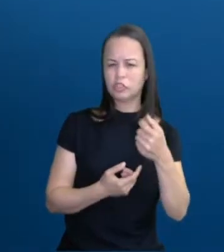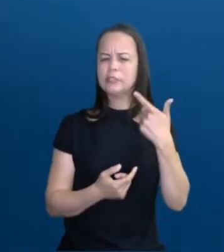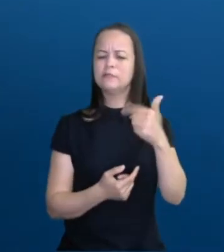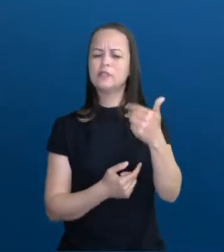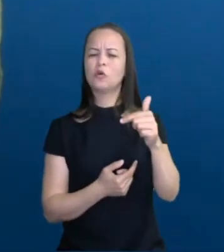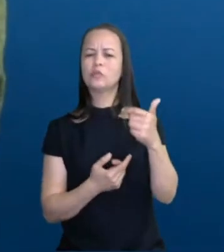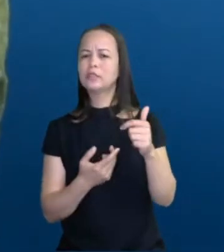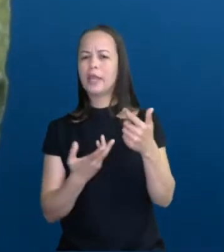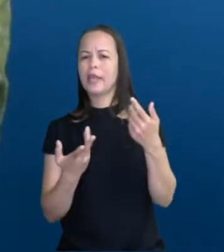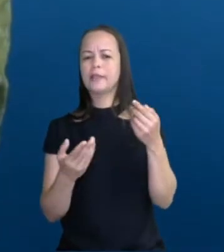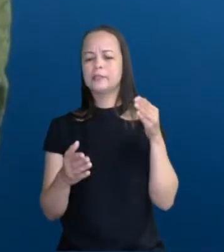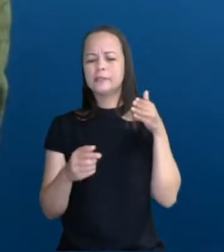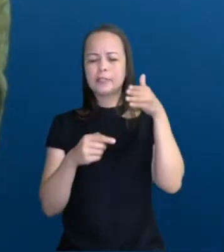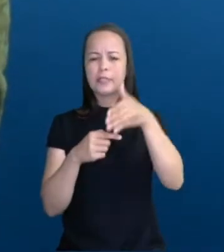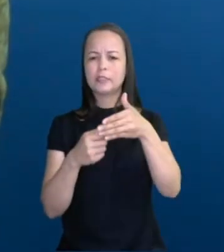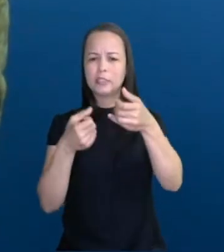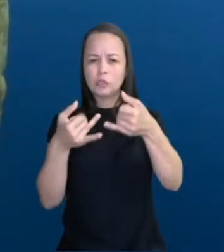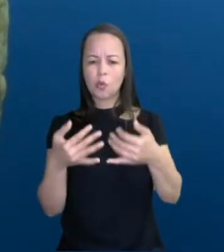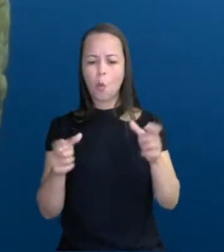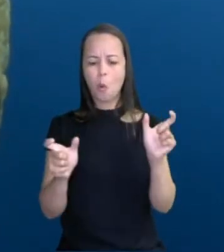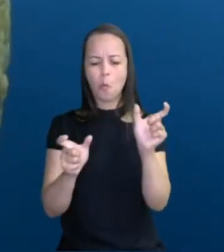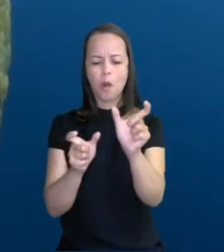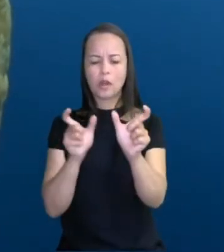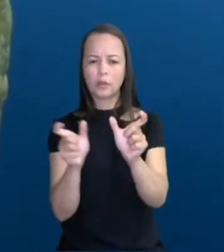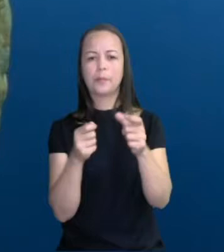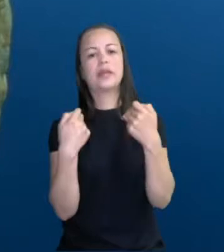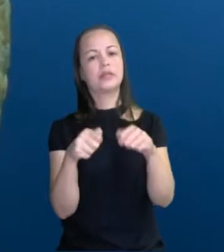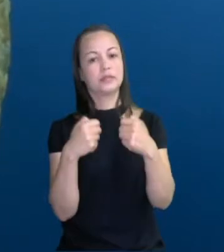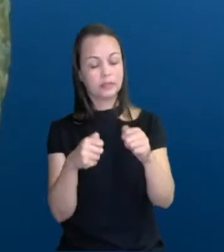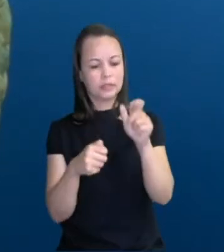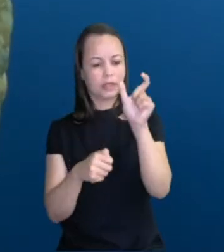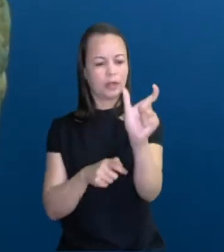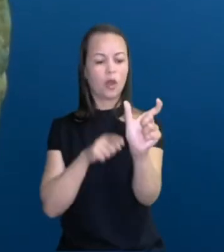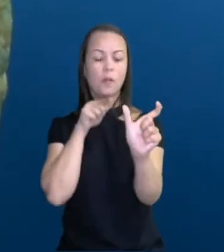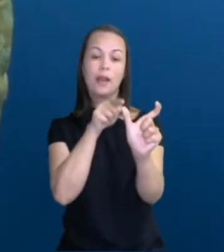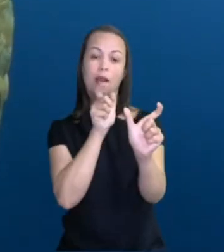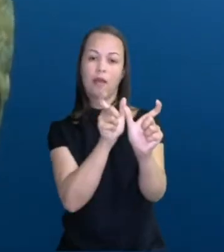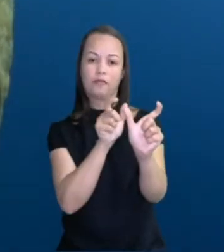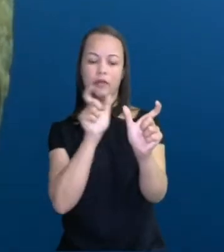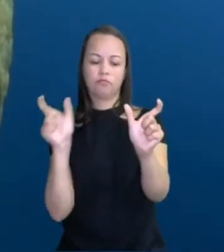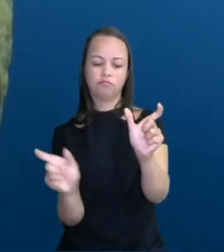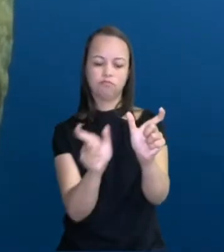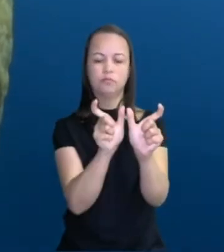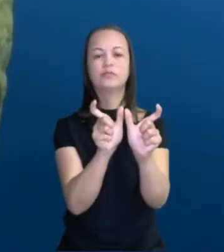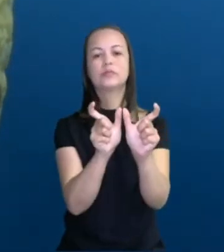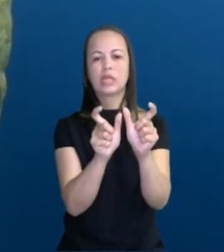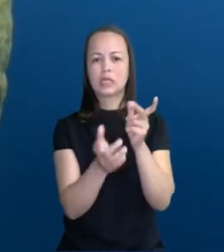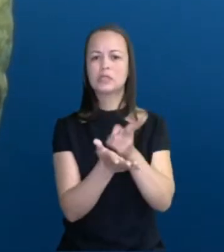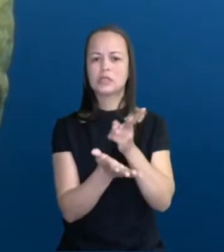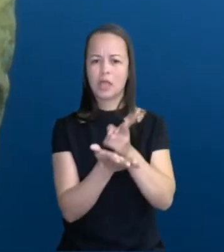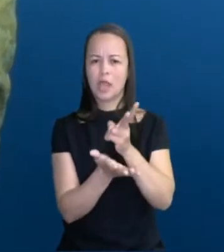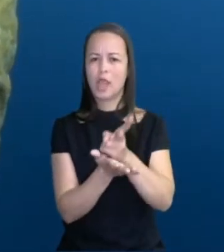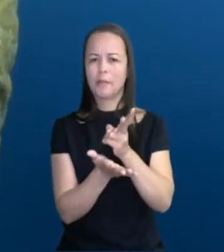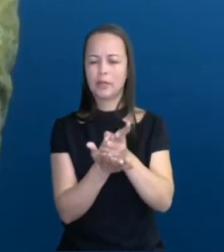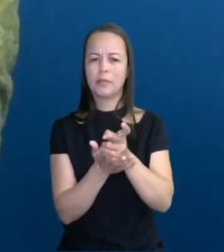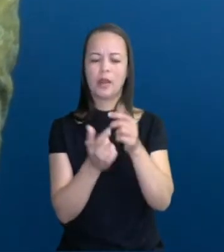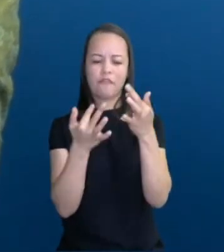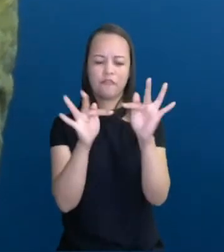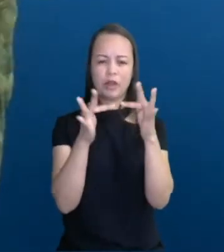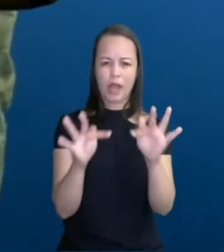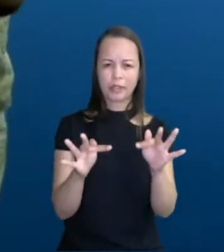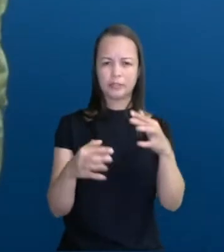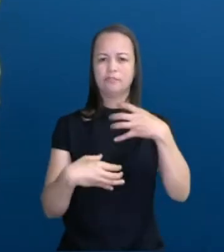eles sempre vão necessitar de um complemento. Eles vão exigir sempre um complemento para que a frase tenha